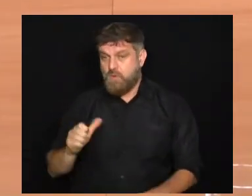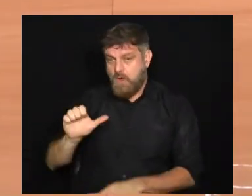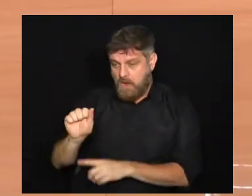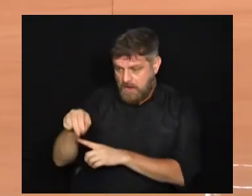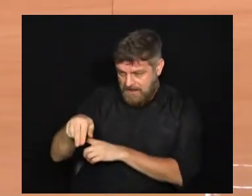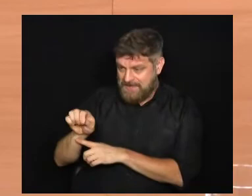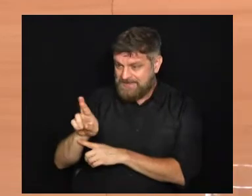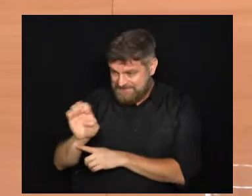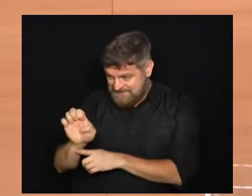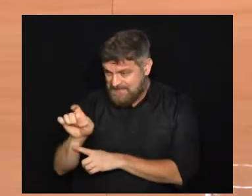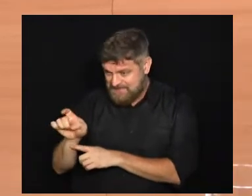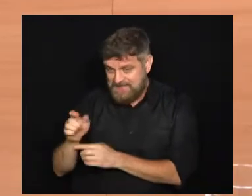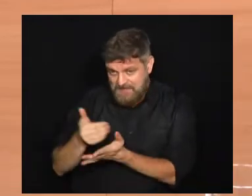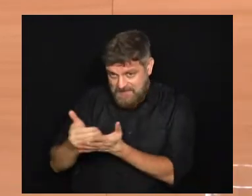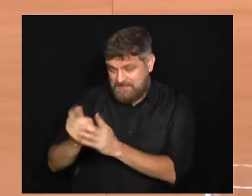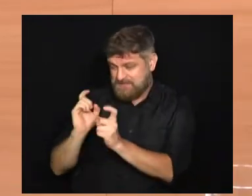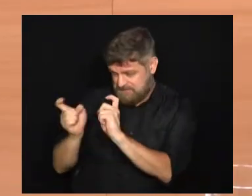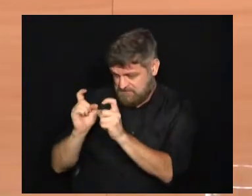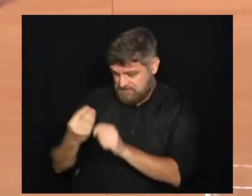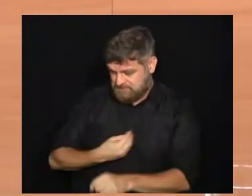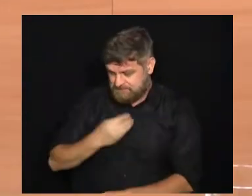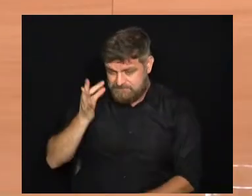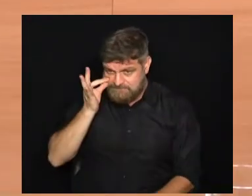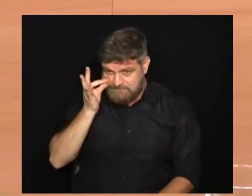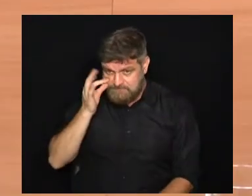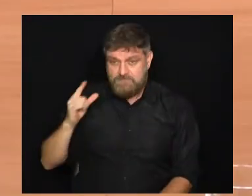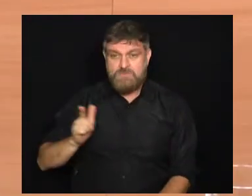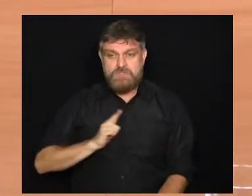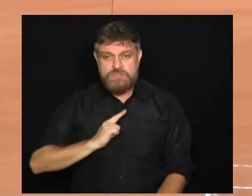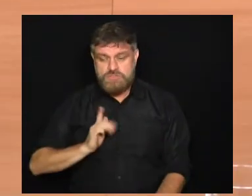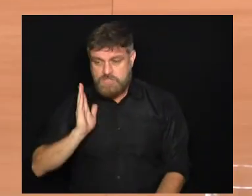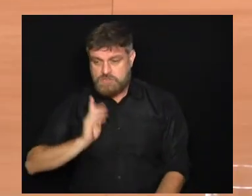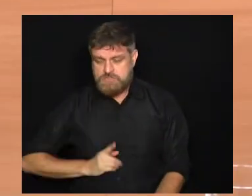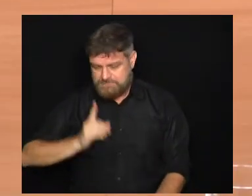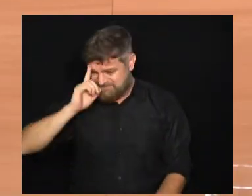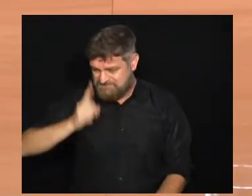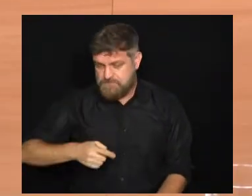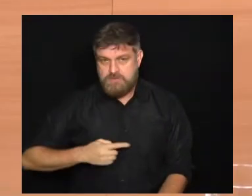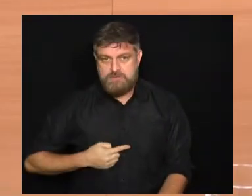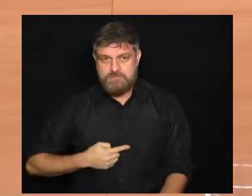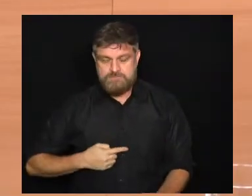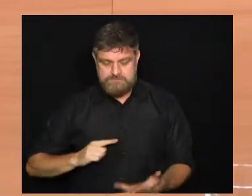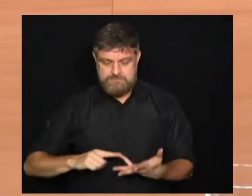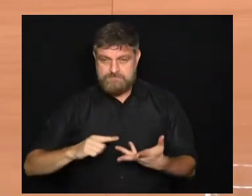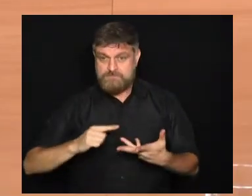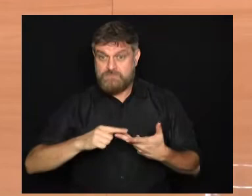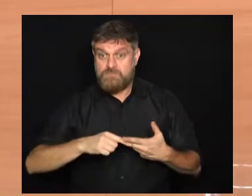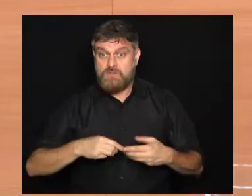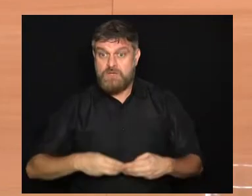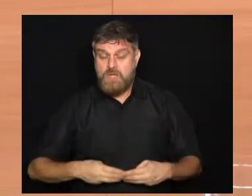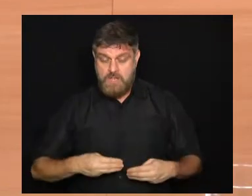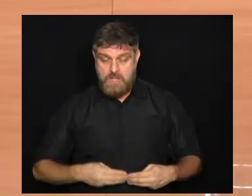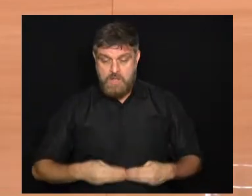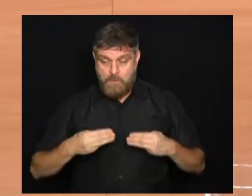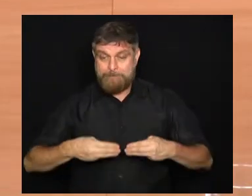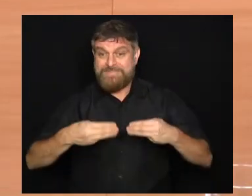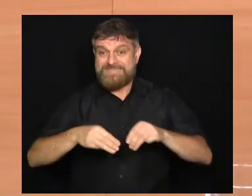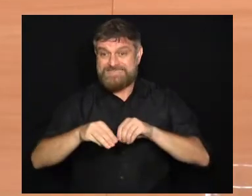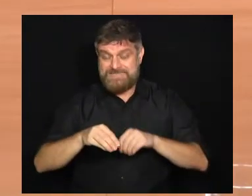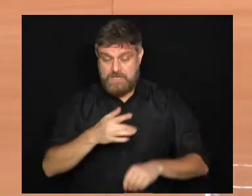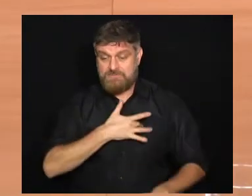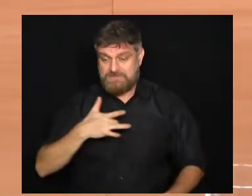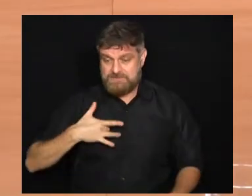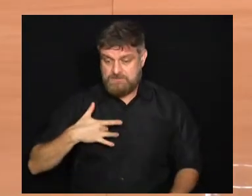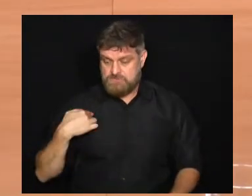até nessa inicial, e que a gente tinha algumas determinações, inclusive, acatamos as determinações, inclusive, do Ministério da Saúde. E